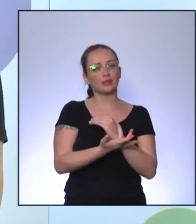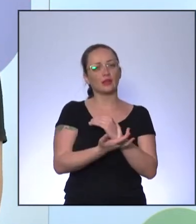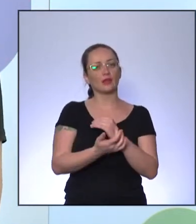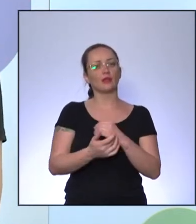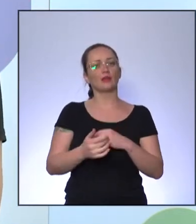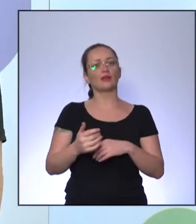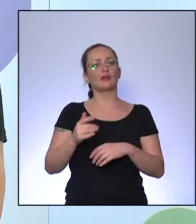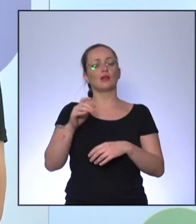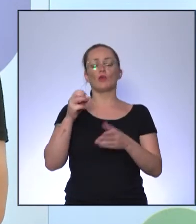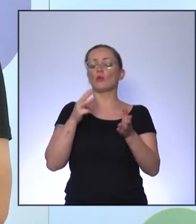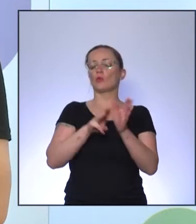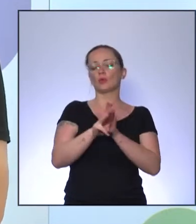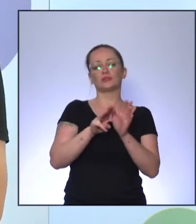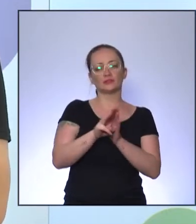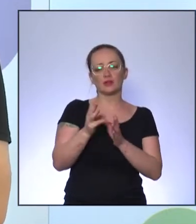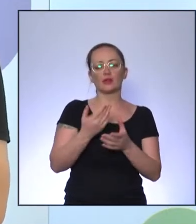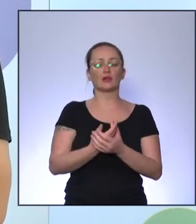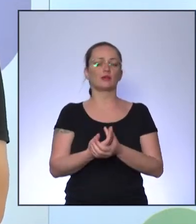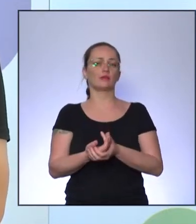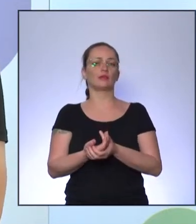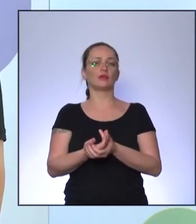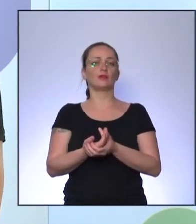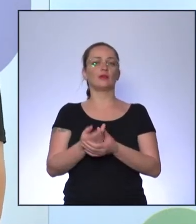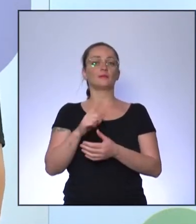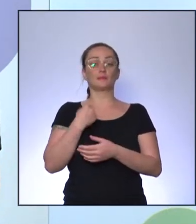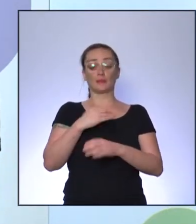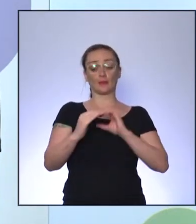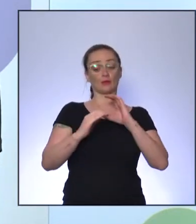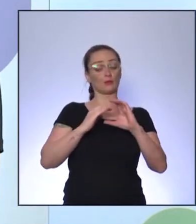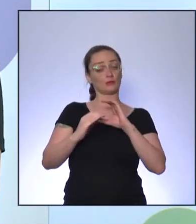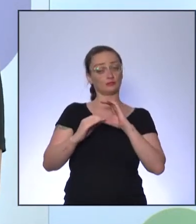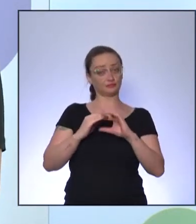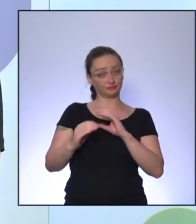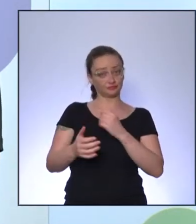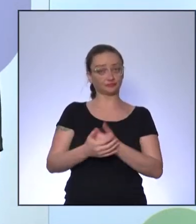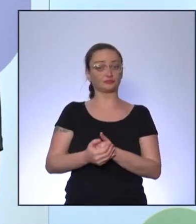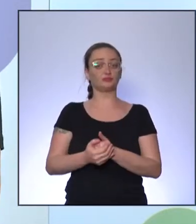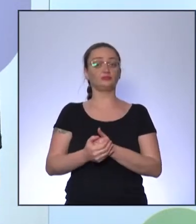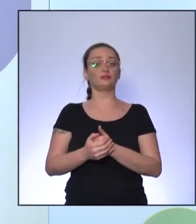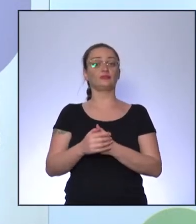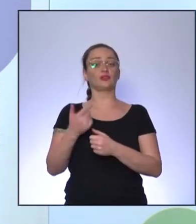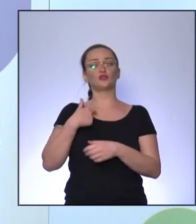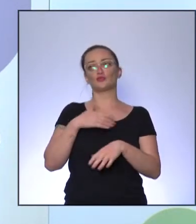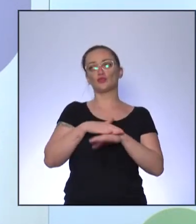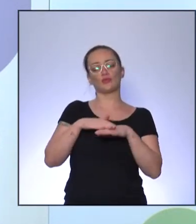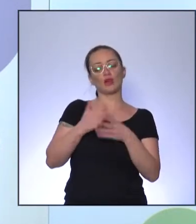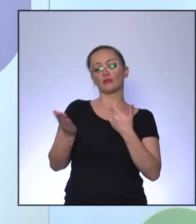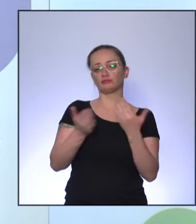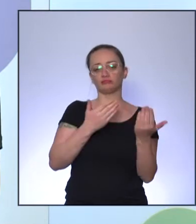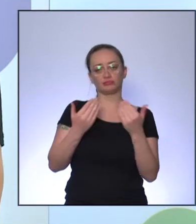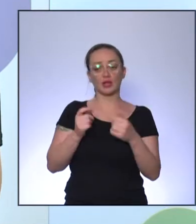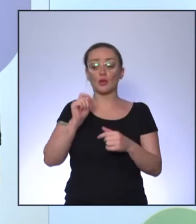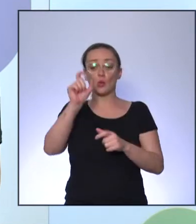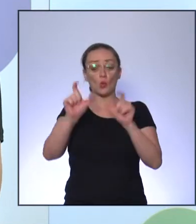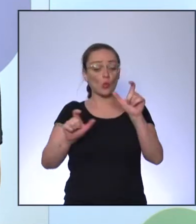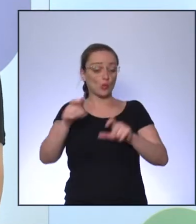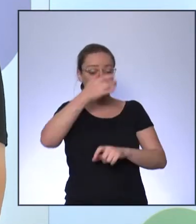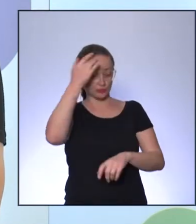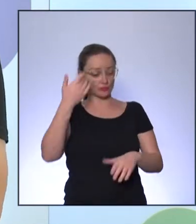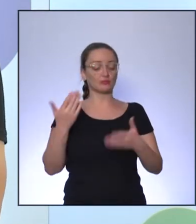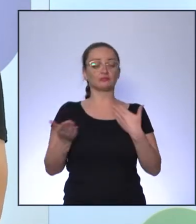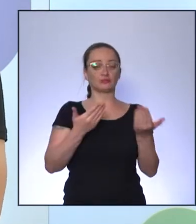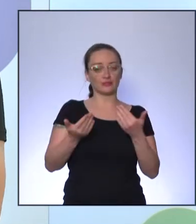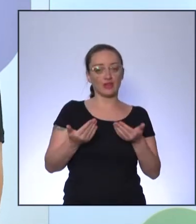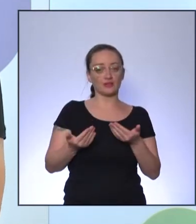do WhatsApp, muitas das nossas comunicações, como a gente conversa, com quem a gente conversa, ela